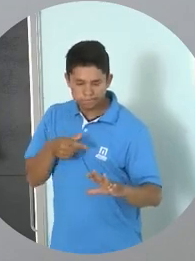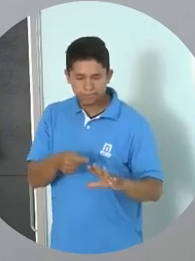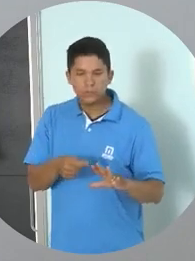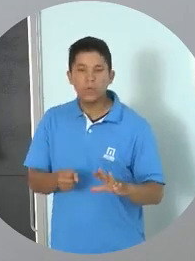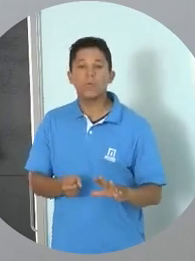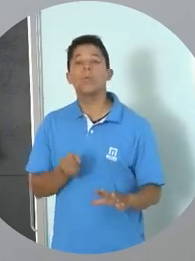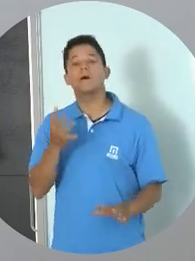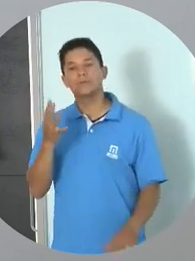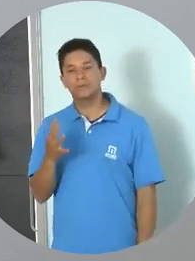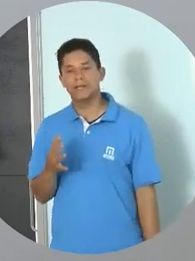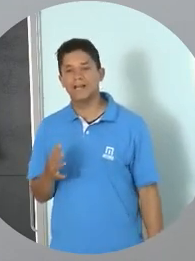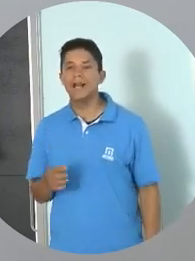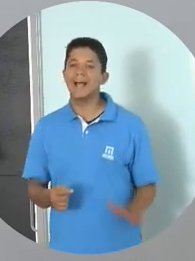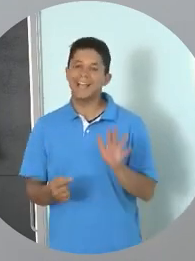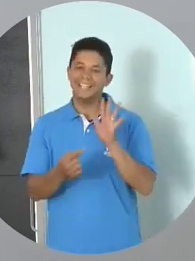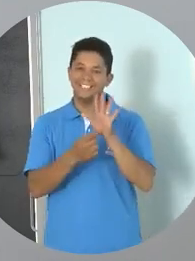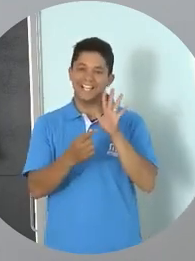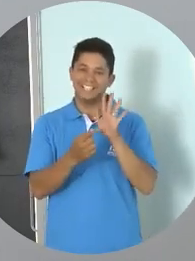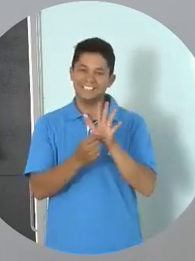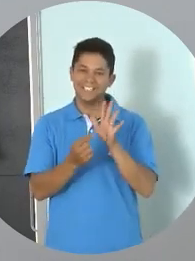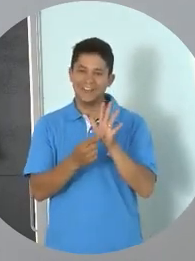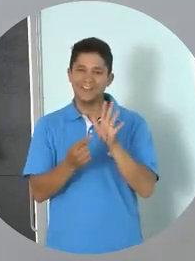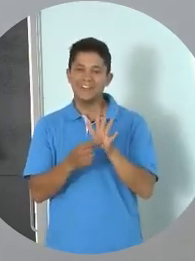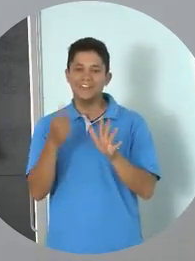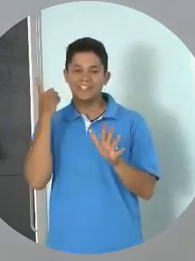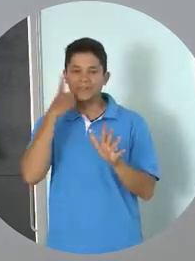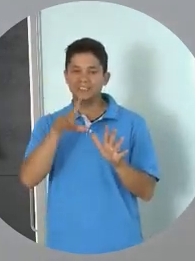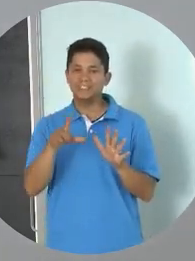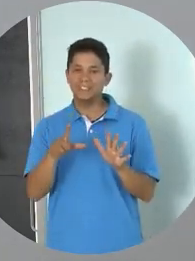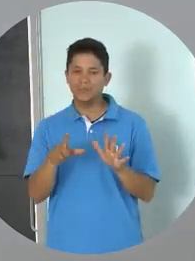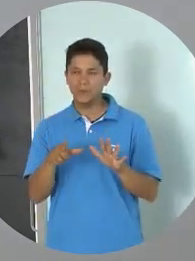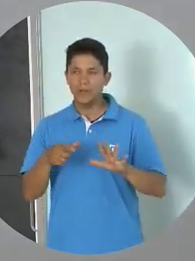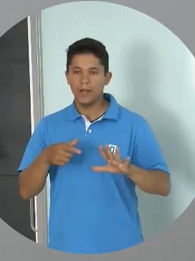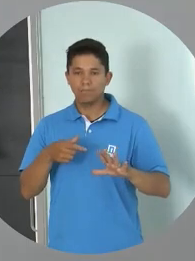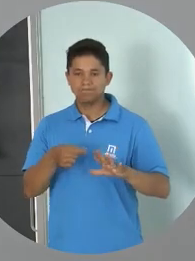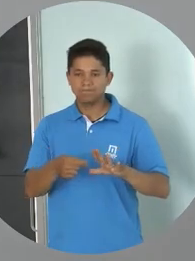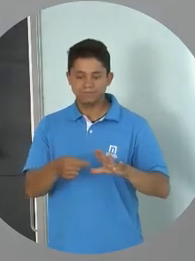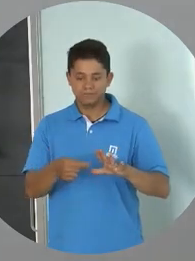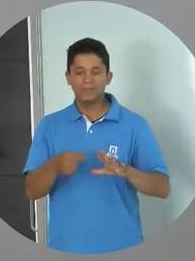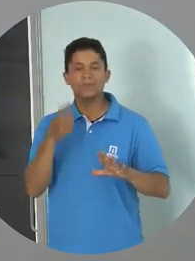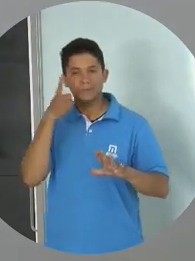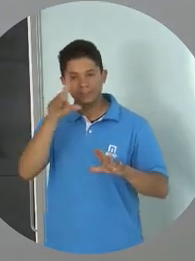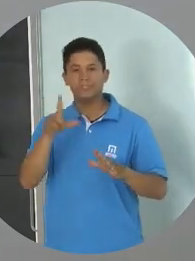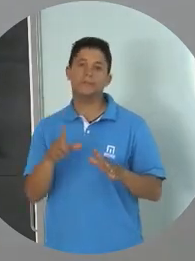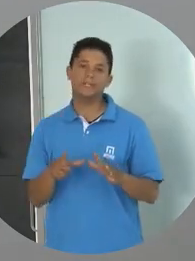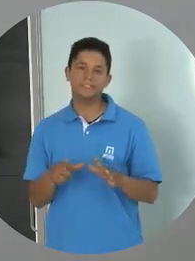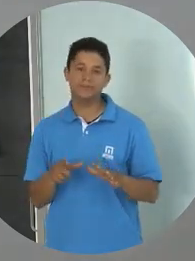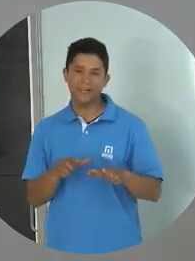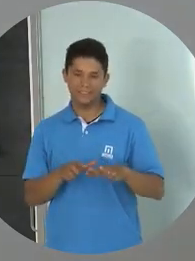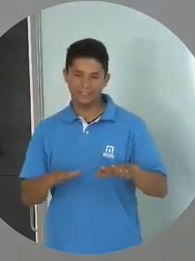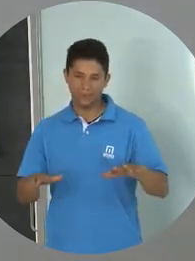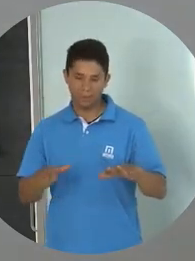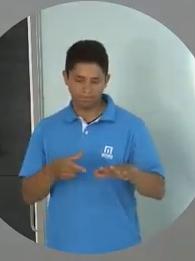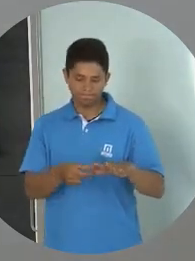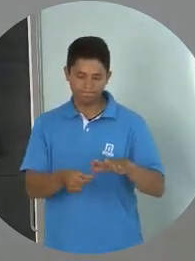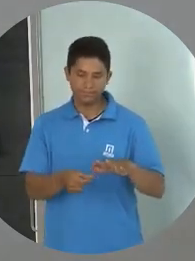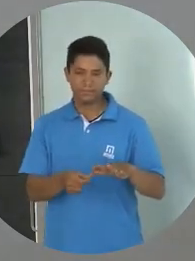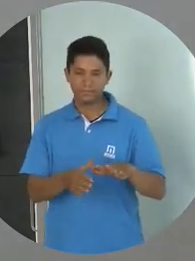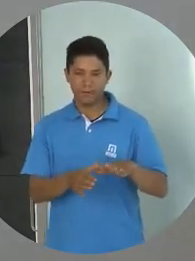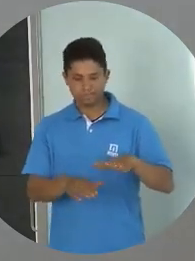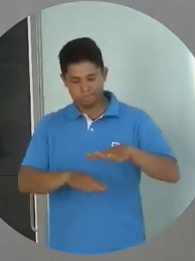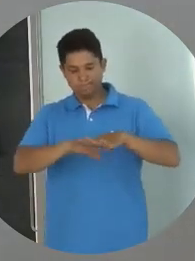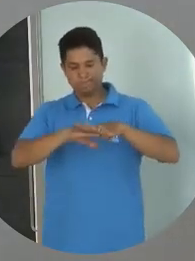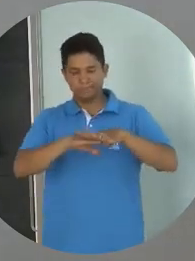indicação que realmente preencheu aquele vazio e realmente chegou num ponto.